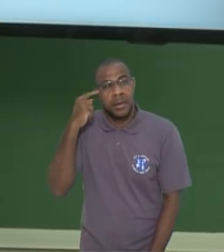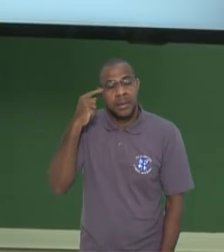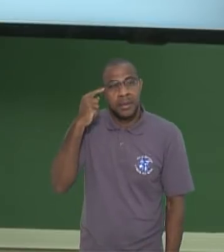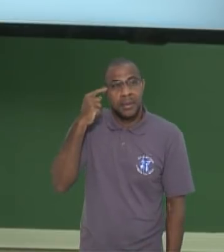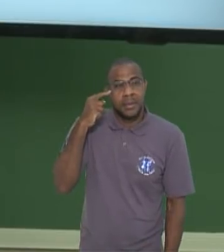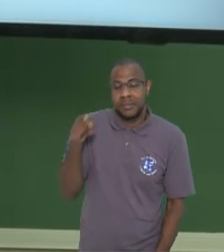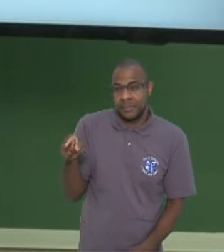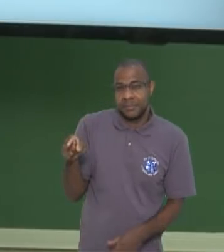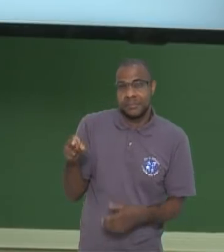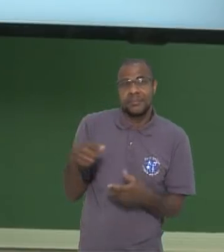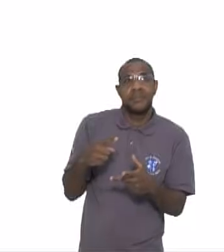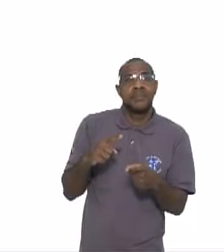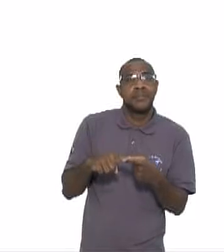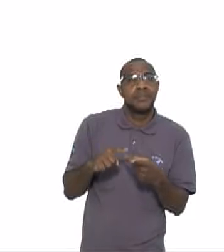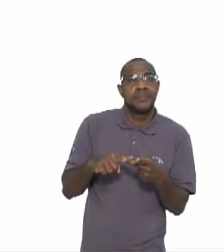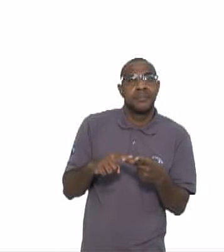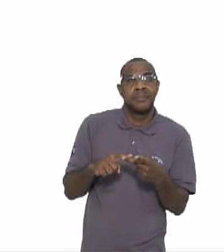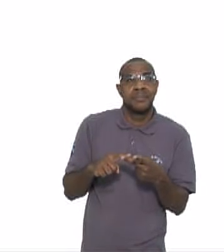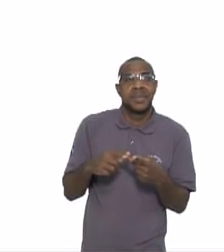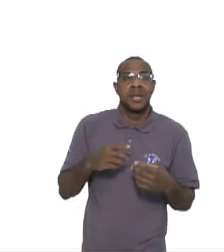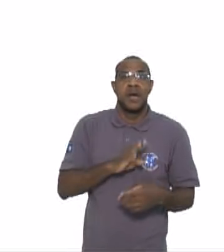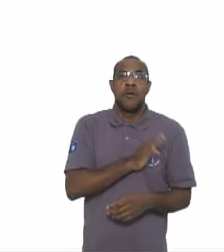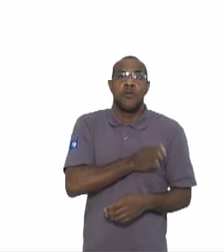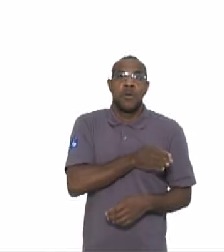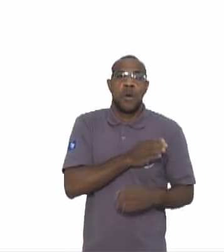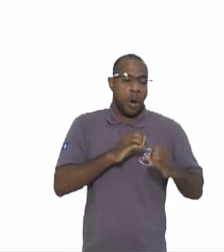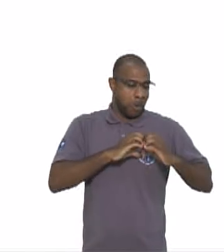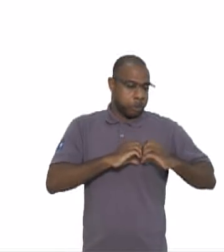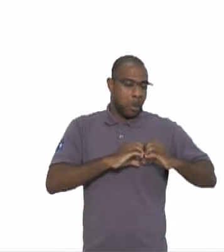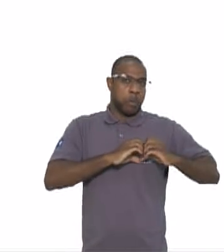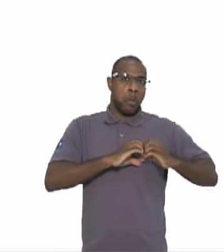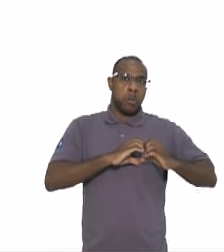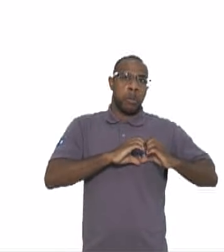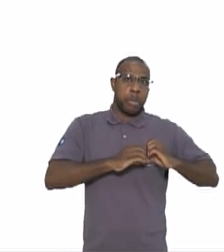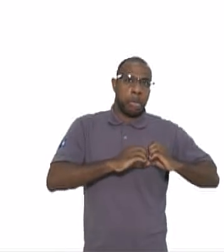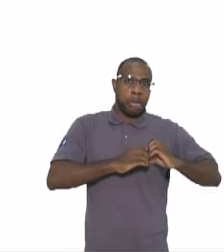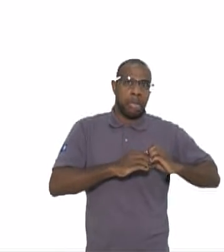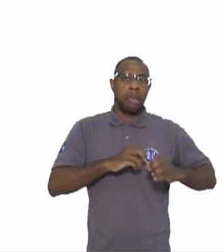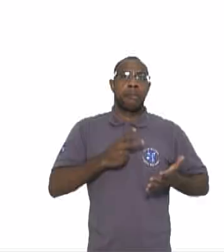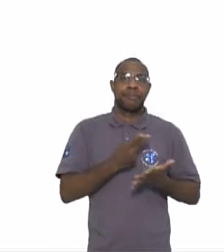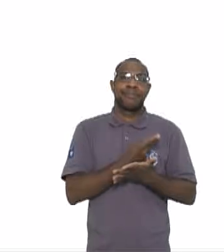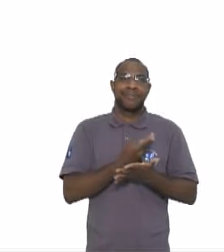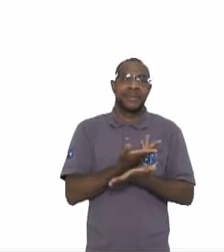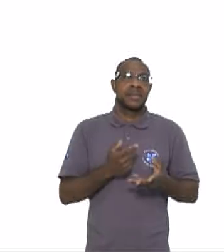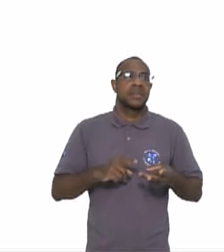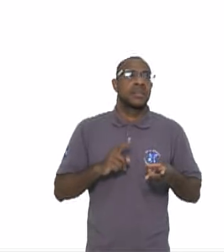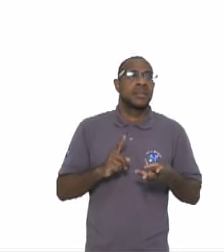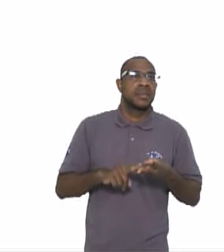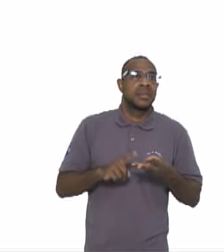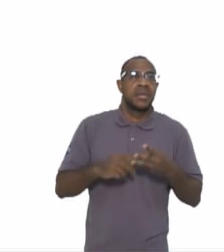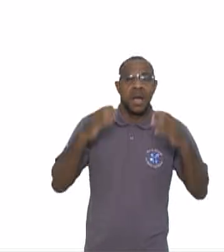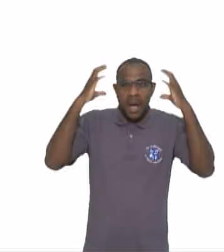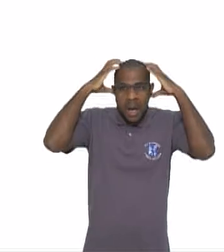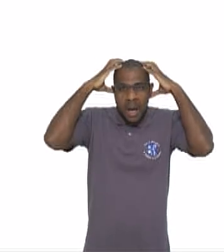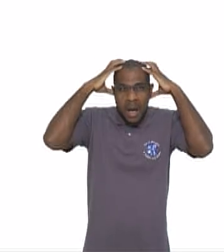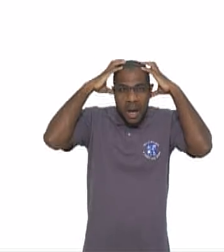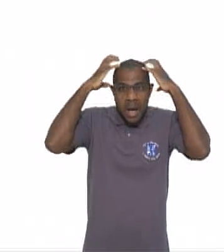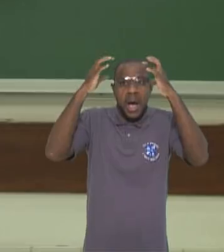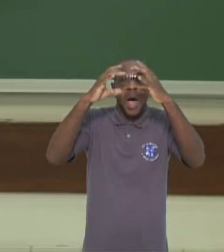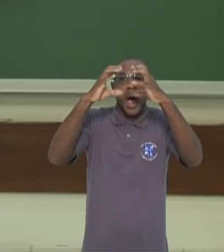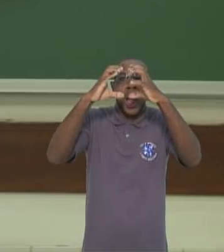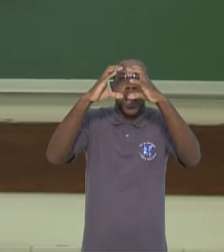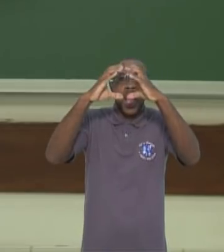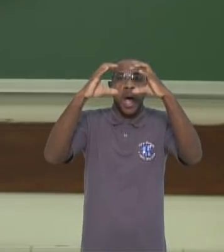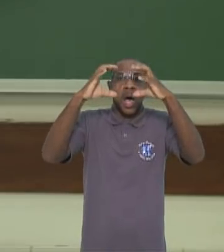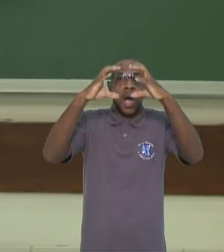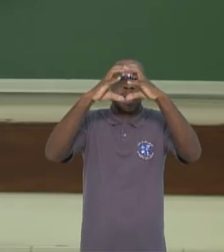grave geralmente, má formação do coração, genitais anômalos, crânio alongado, entre outras coisas. Então, geralmente a